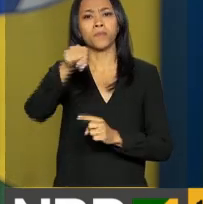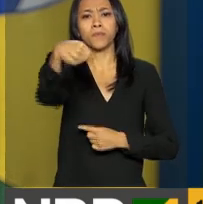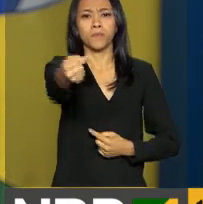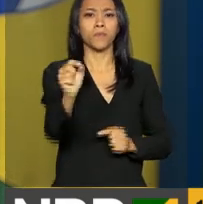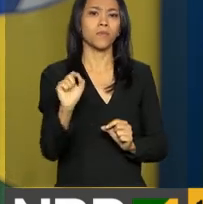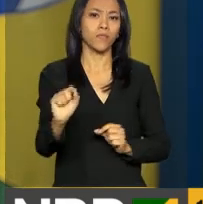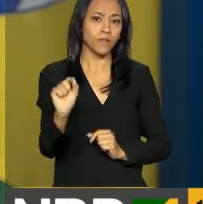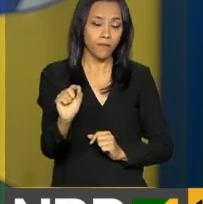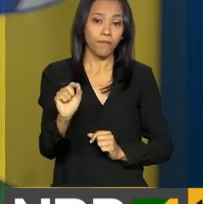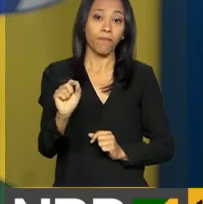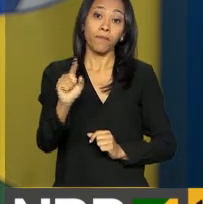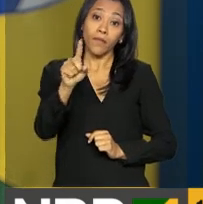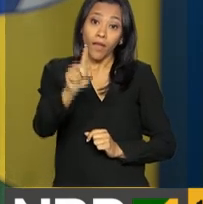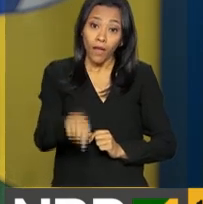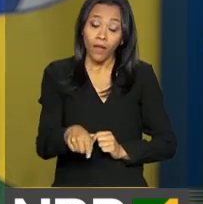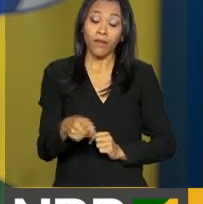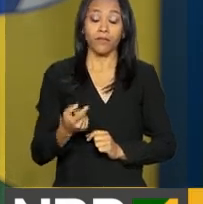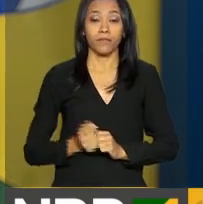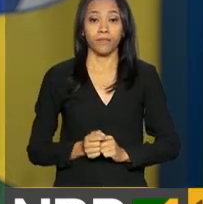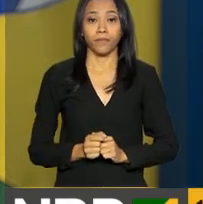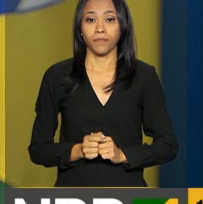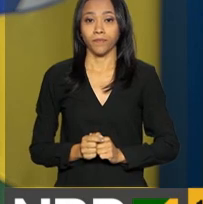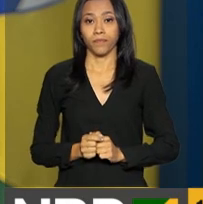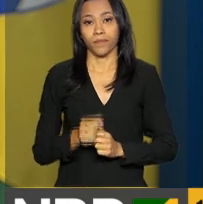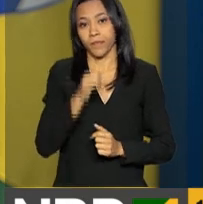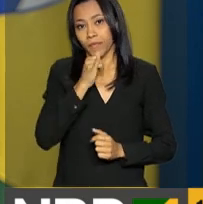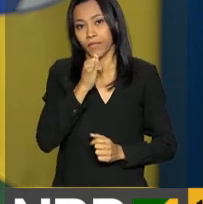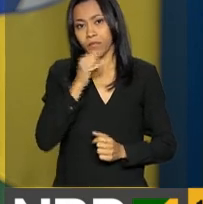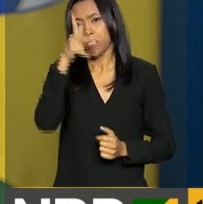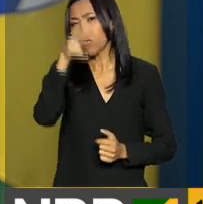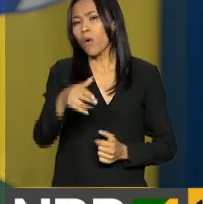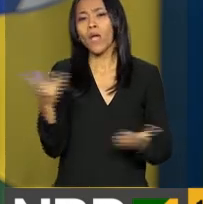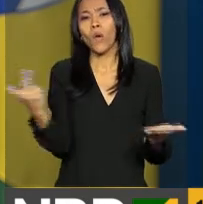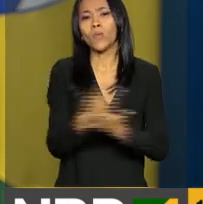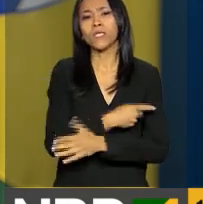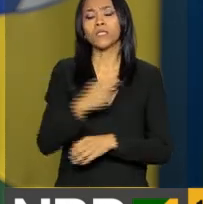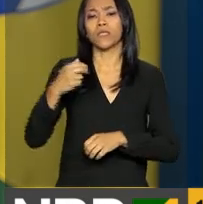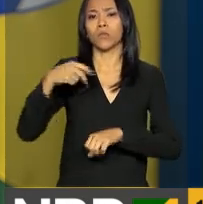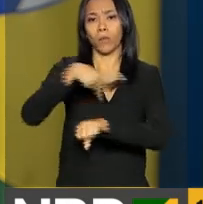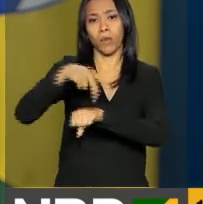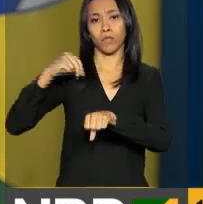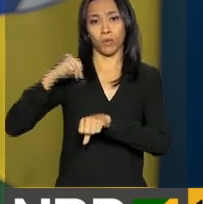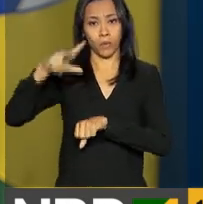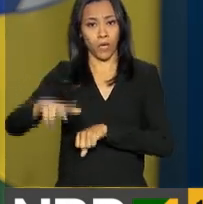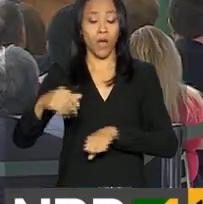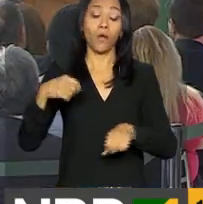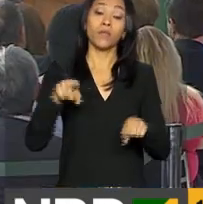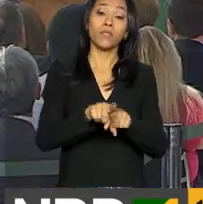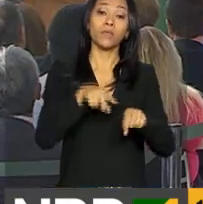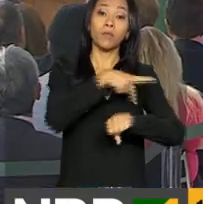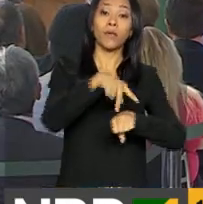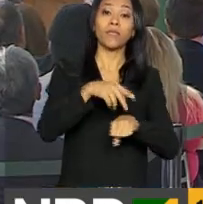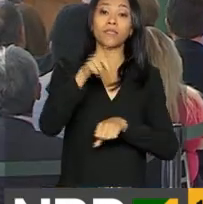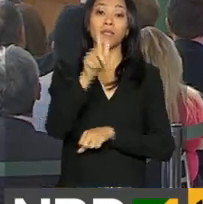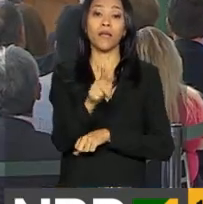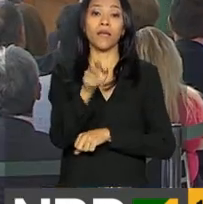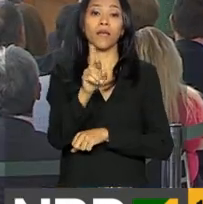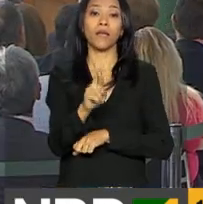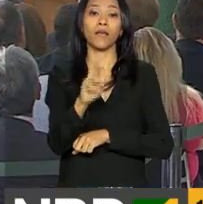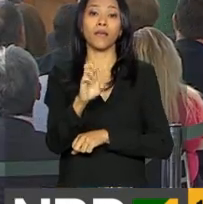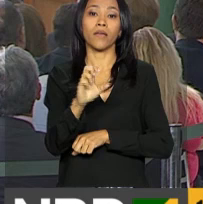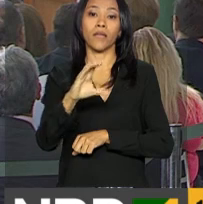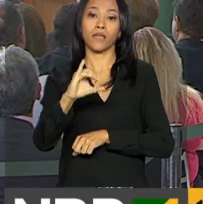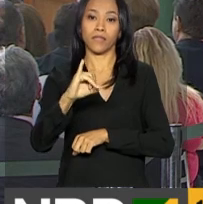revelado modernamente na Grécia e Portugal. É interessante aqui, viu, Meirelles, a gente precisa repetir obviedades, não